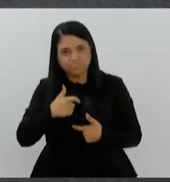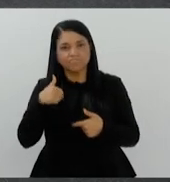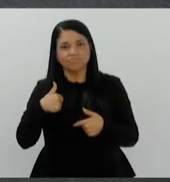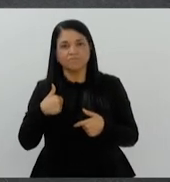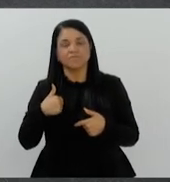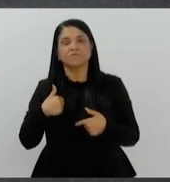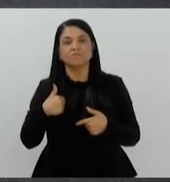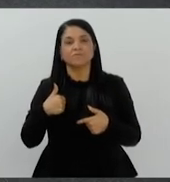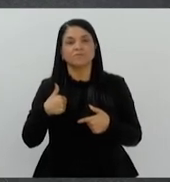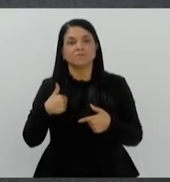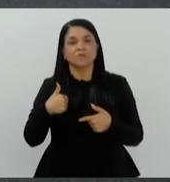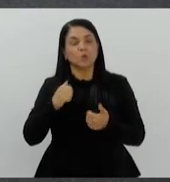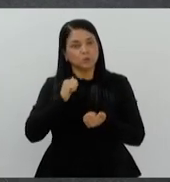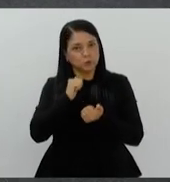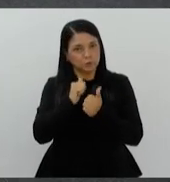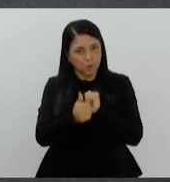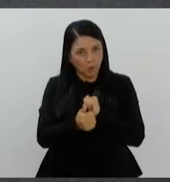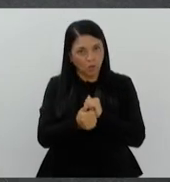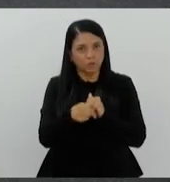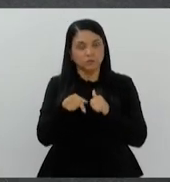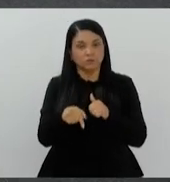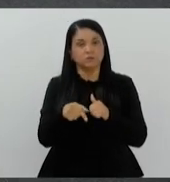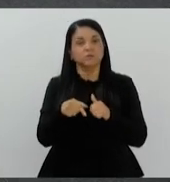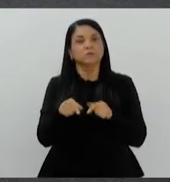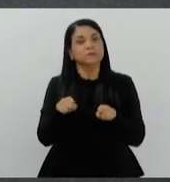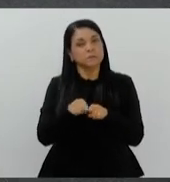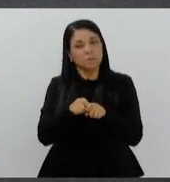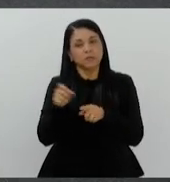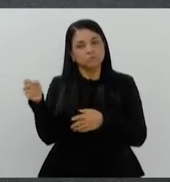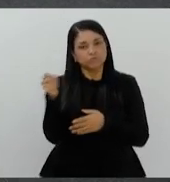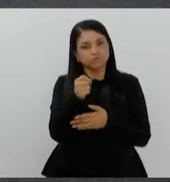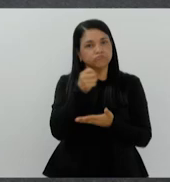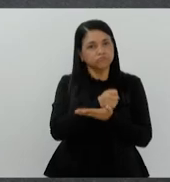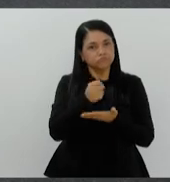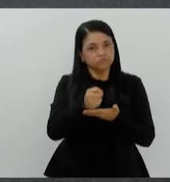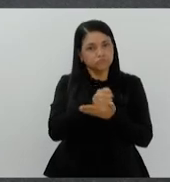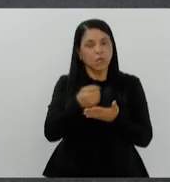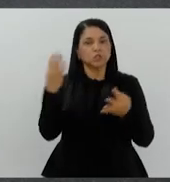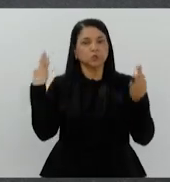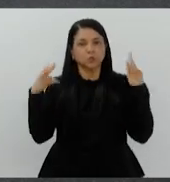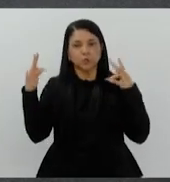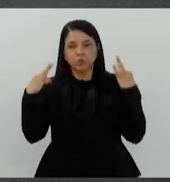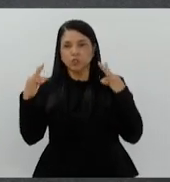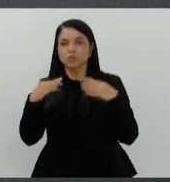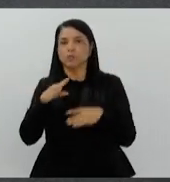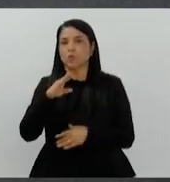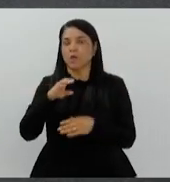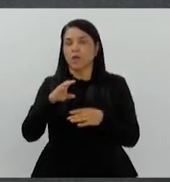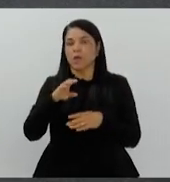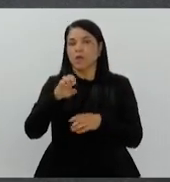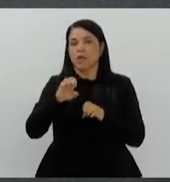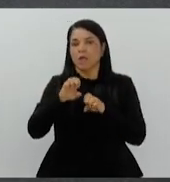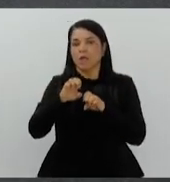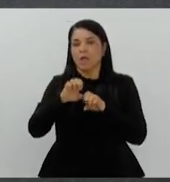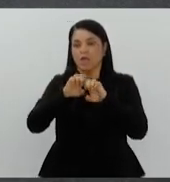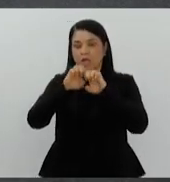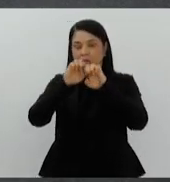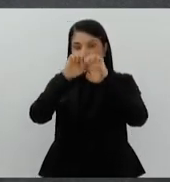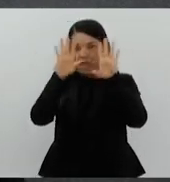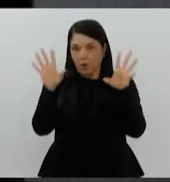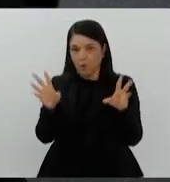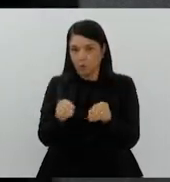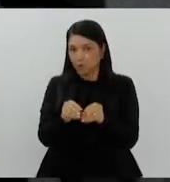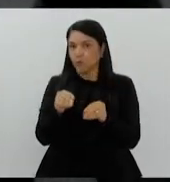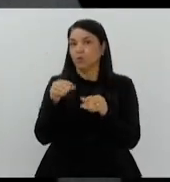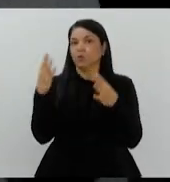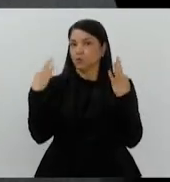do esporte e dos empregos verdes, do turismo e do ecoturismo. Por isso, nós criamos na